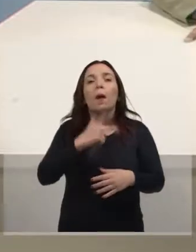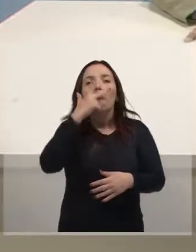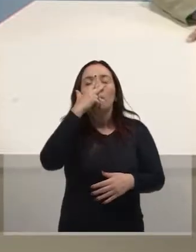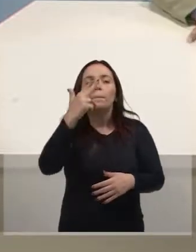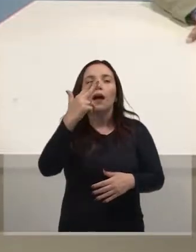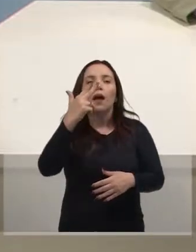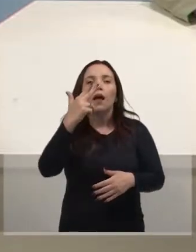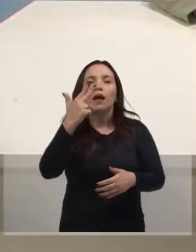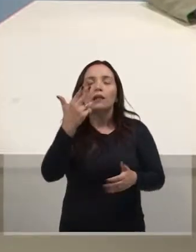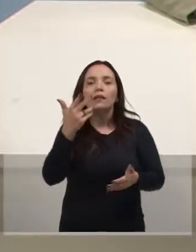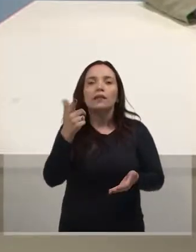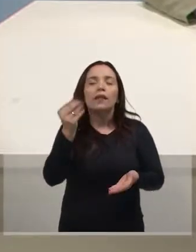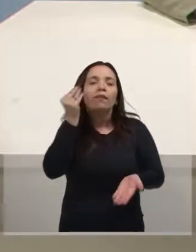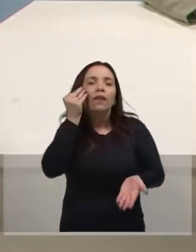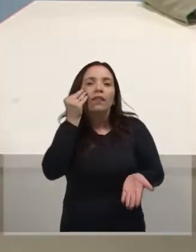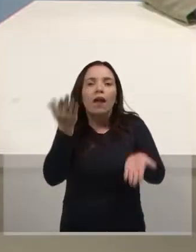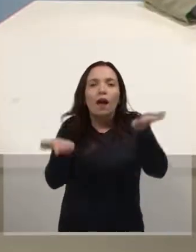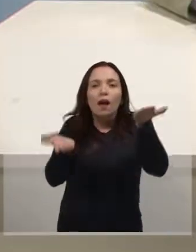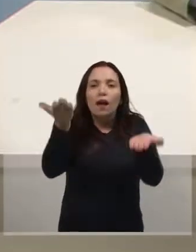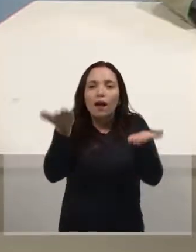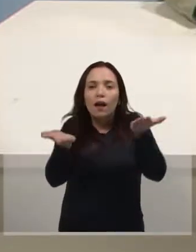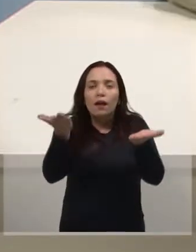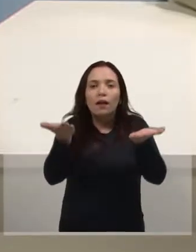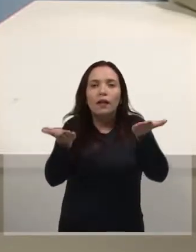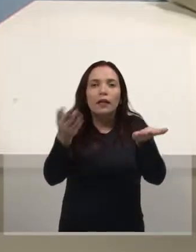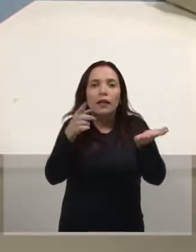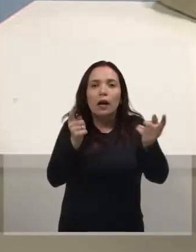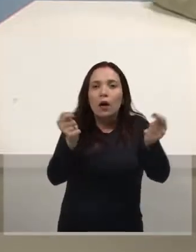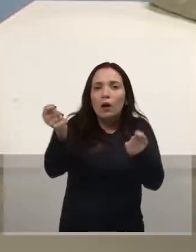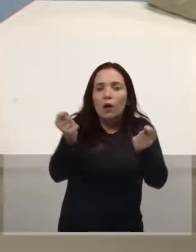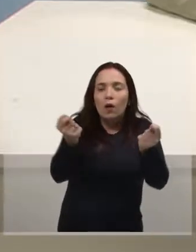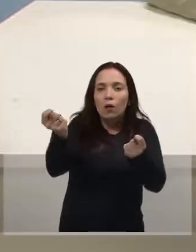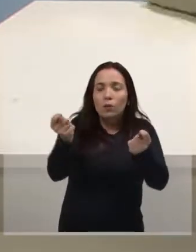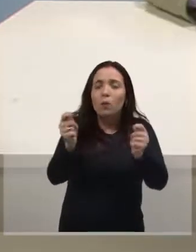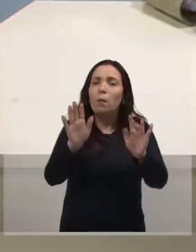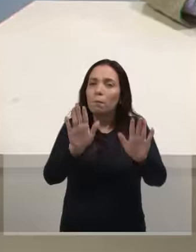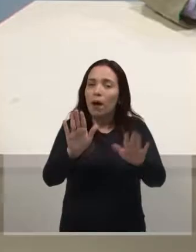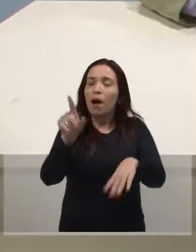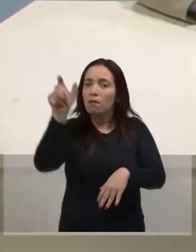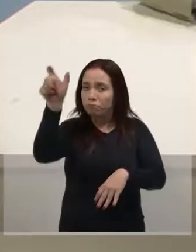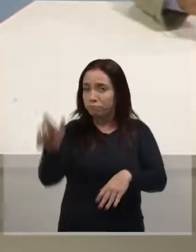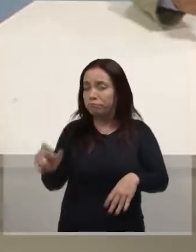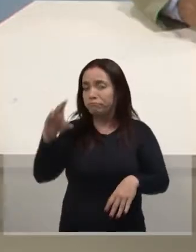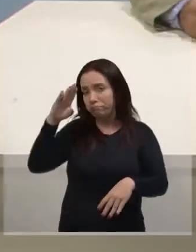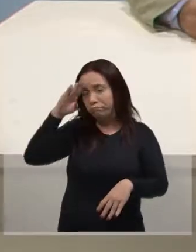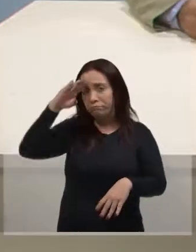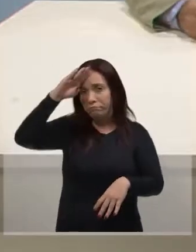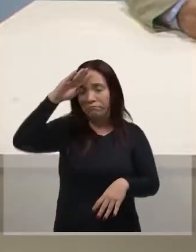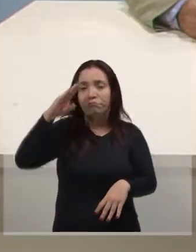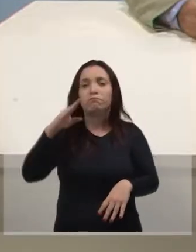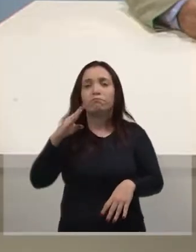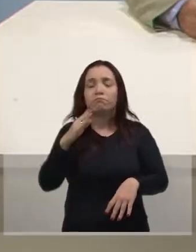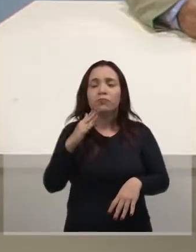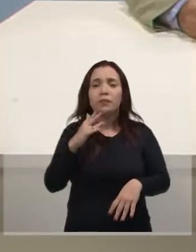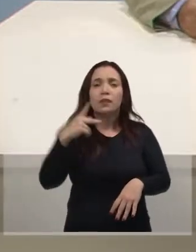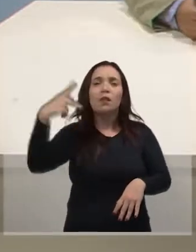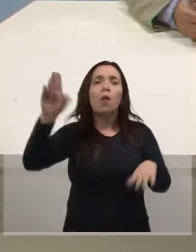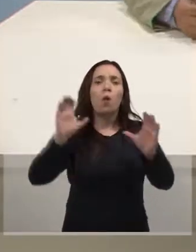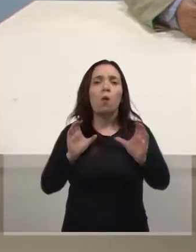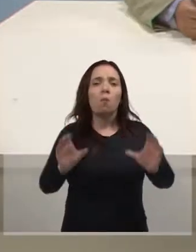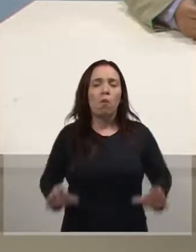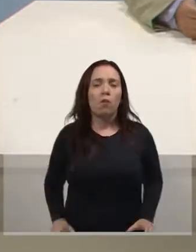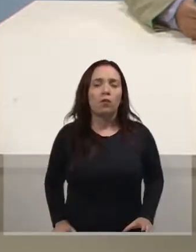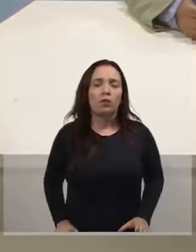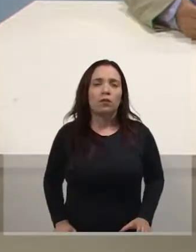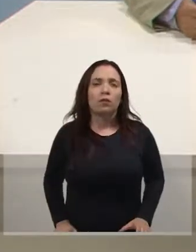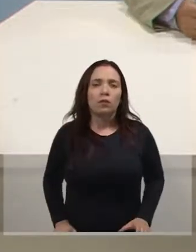equilibrados, né? As instituições funcionando. Mas esse tipo de comportamento é muito semelhante a um pouquinho